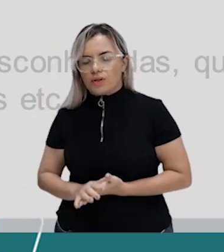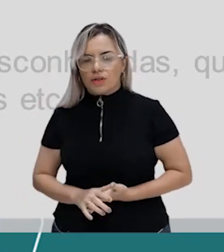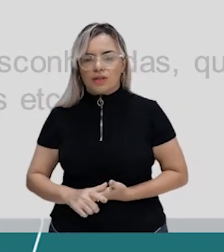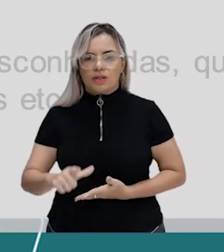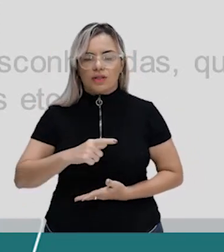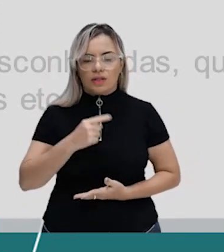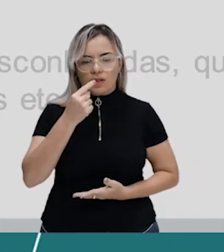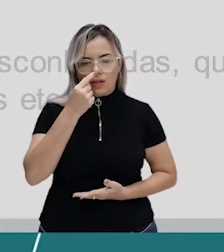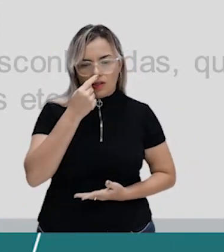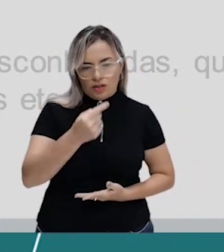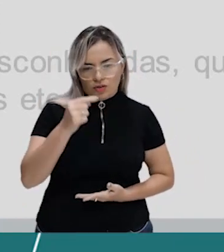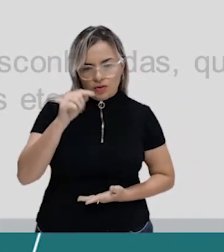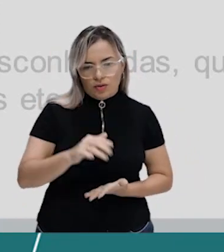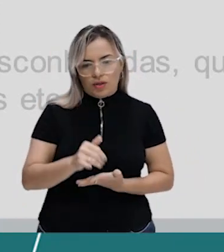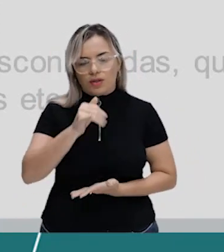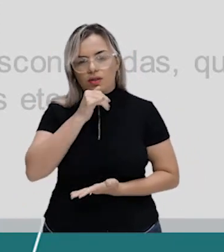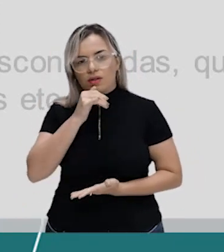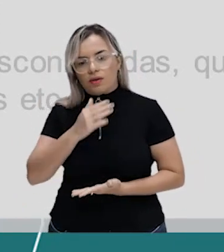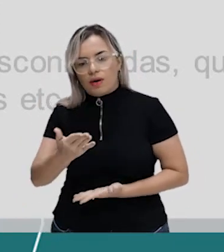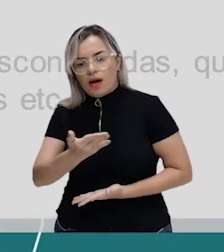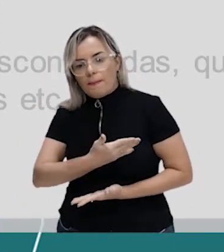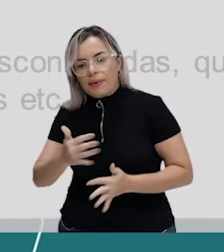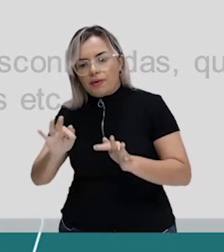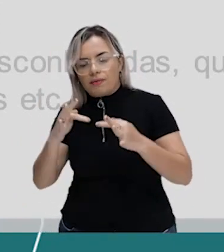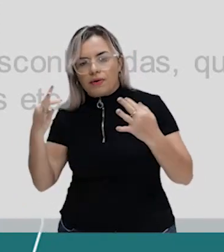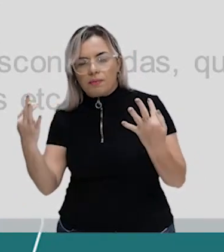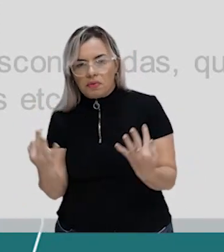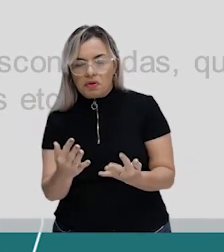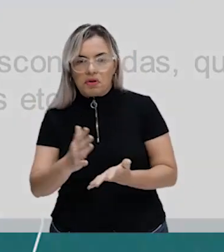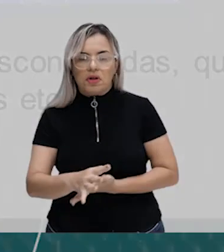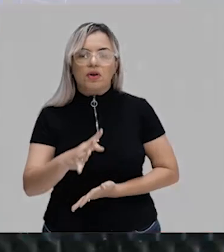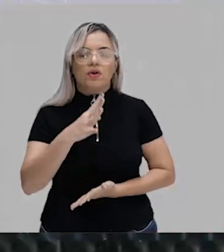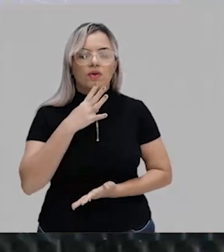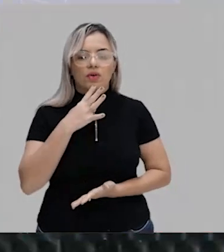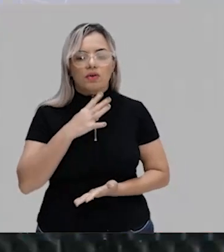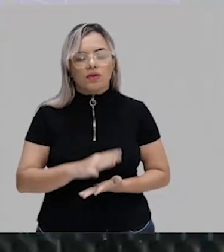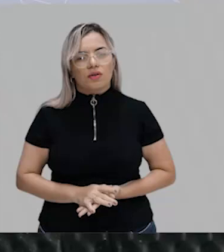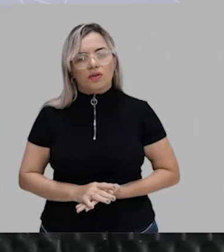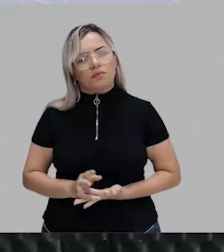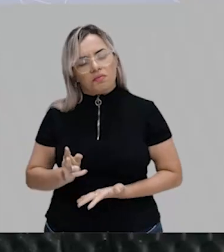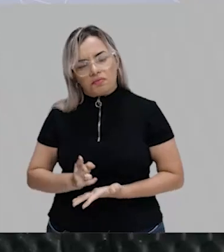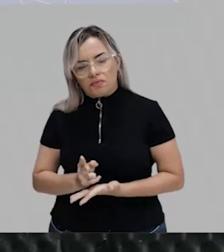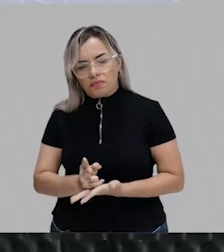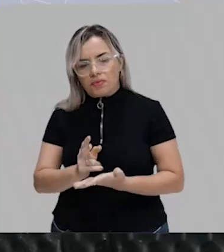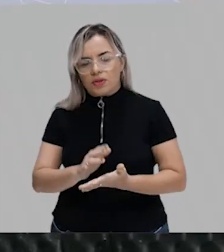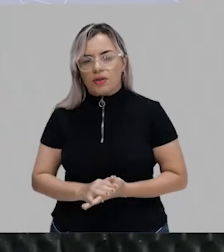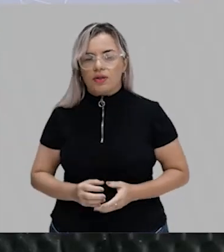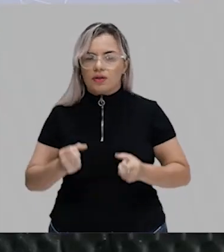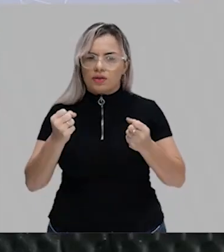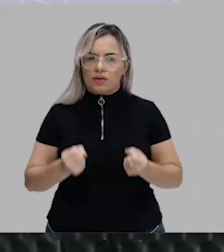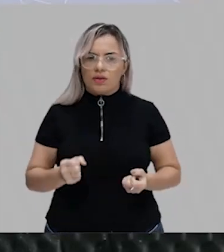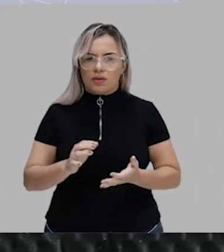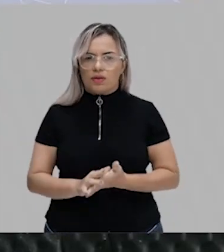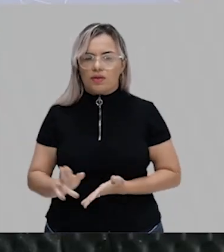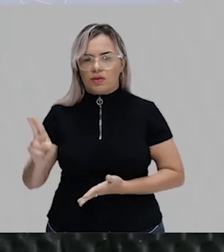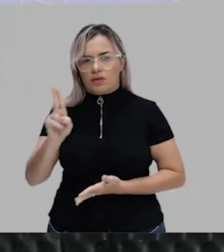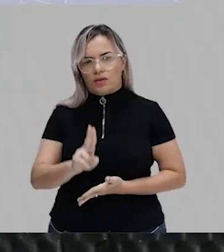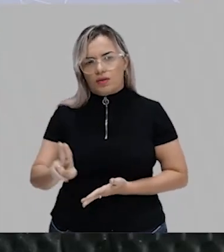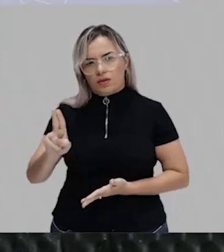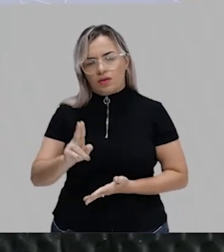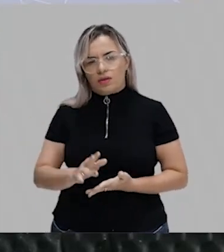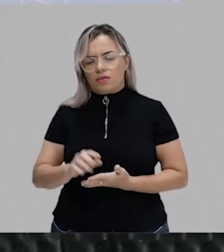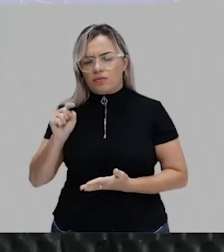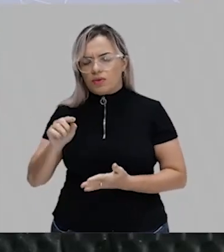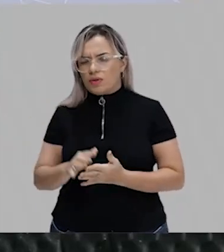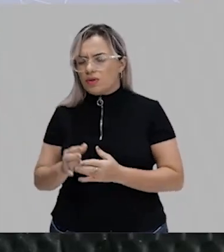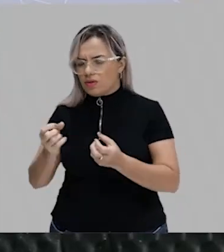exemplo, amigos, família, conhecidos, tá? Eu posso utilizar, é a segunda vez que eu acho que eu vou